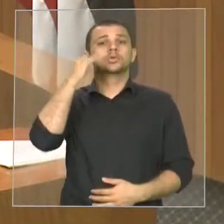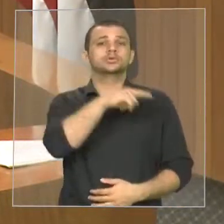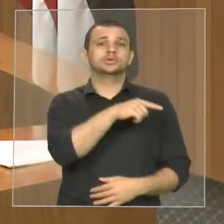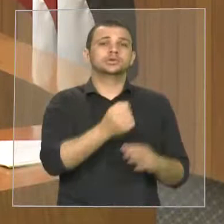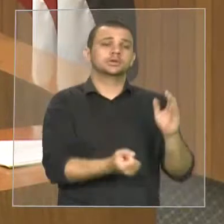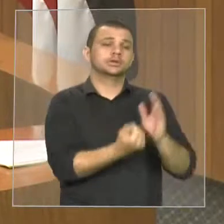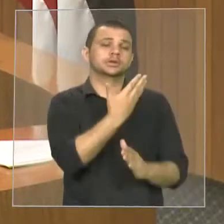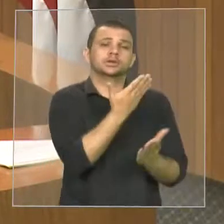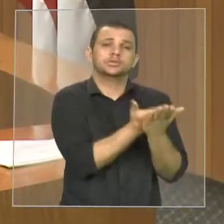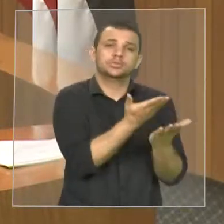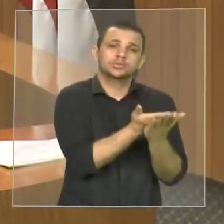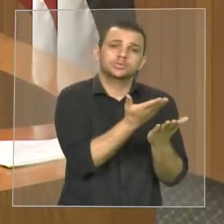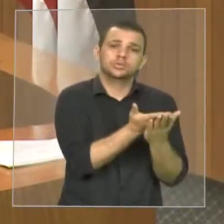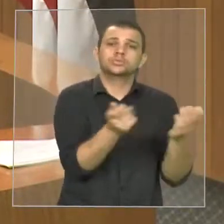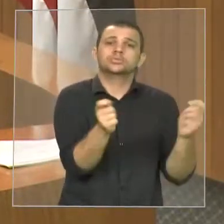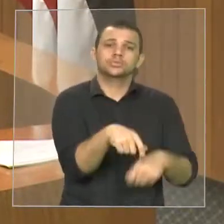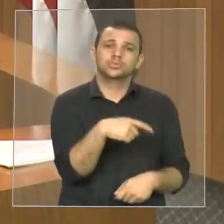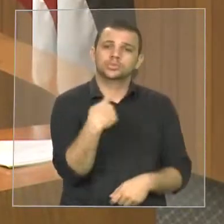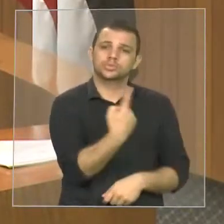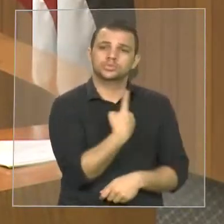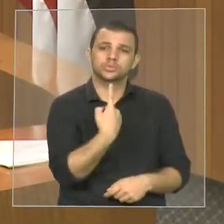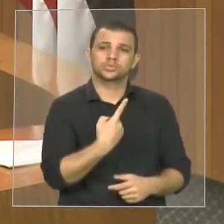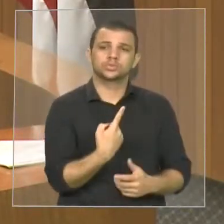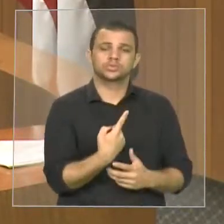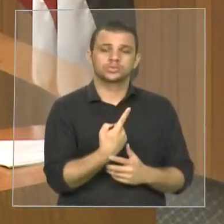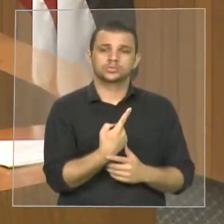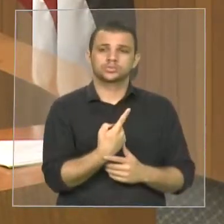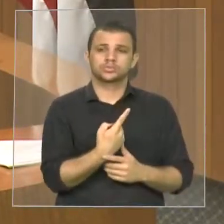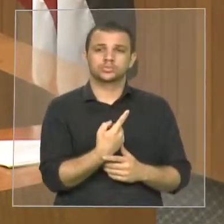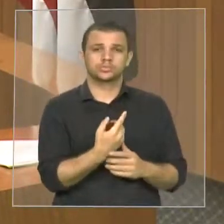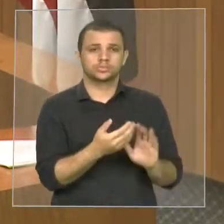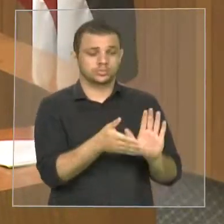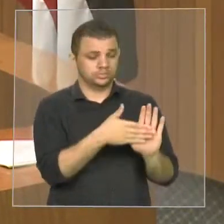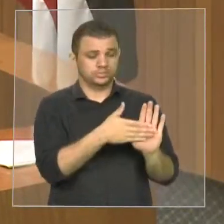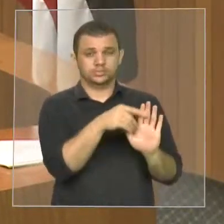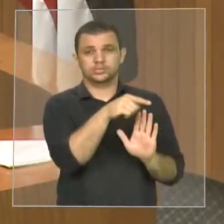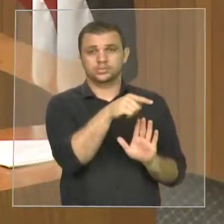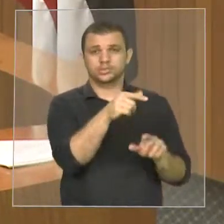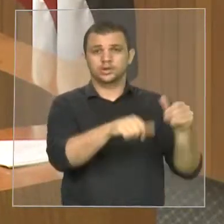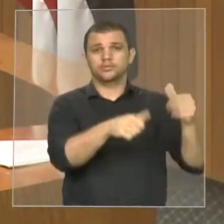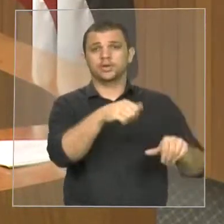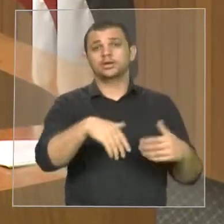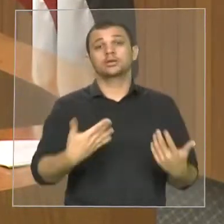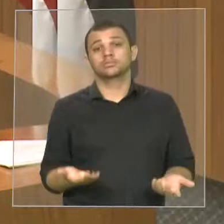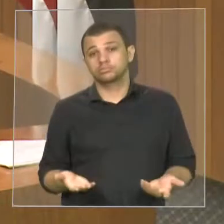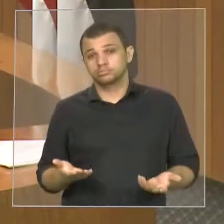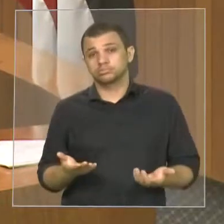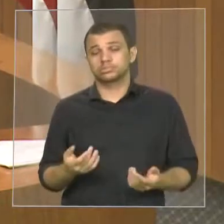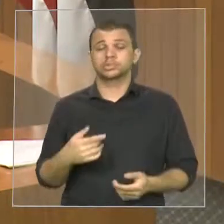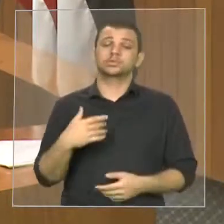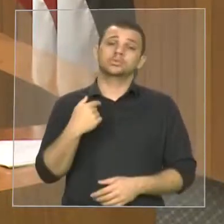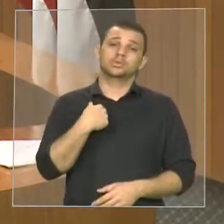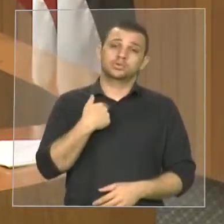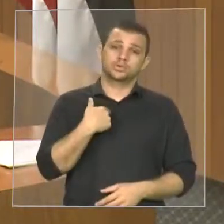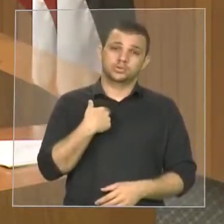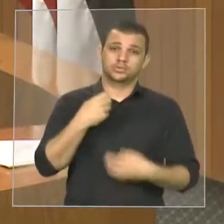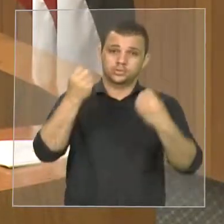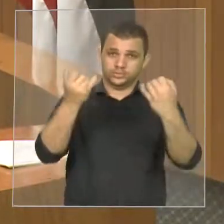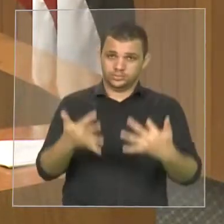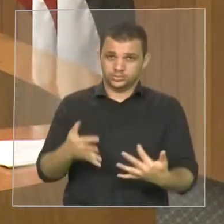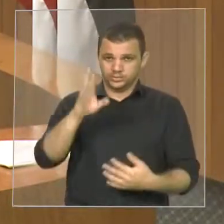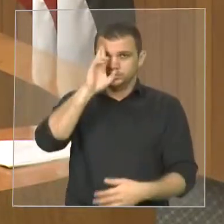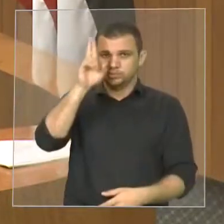estudo necessário para que a gente possa apreciar essa matéria. Então, eu estou citando, senhor presidente, alguns